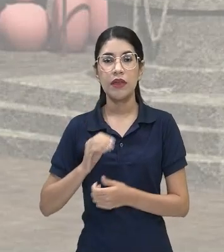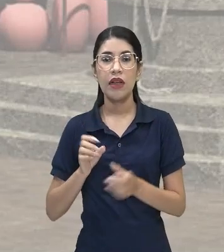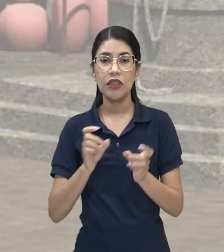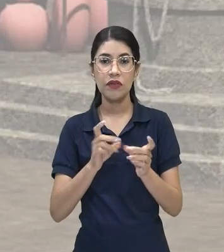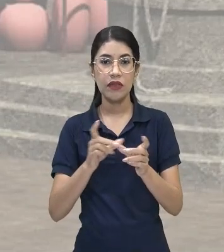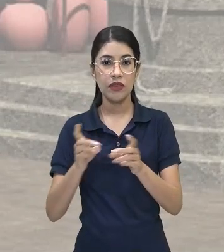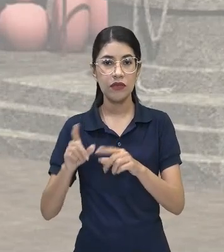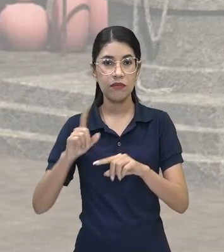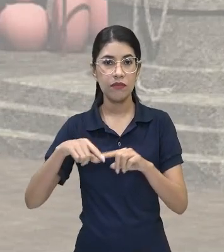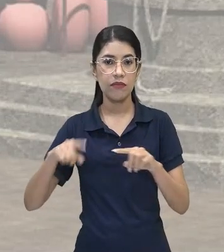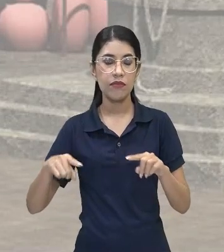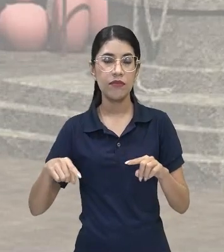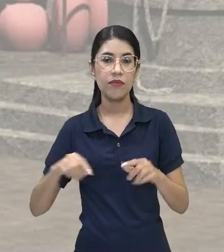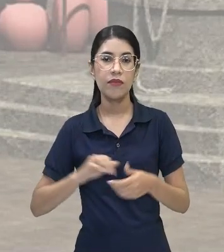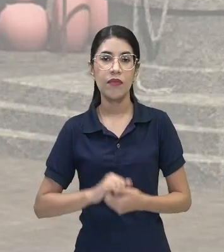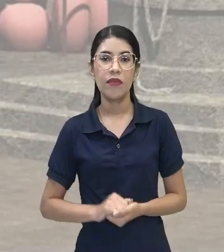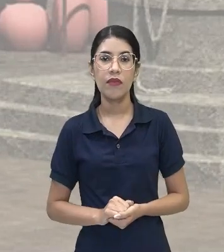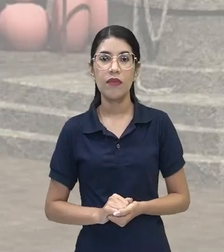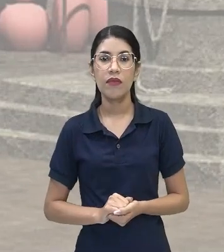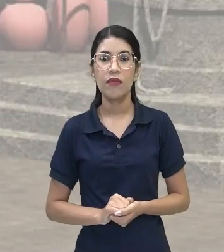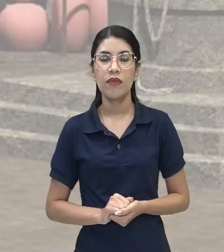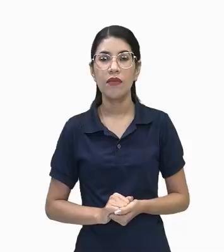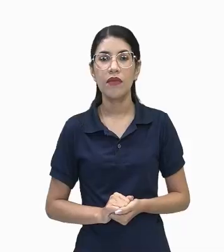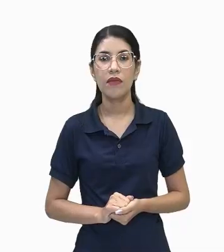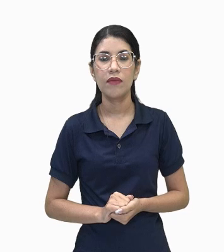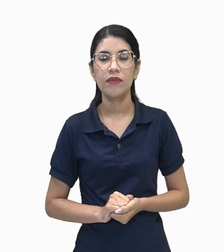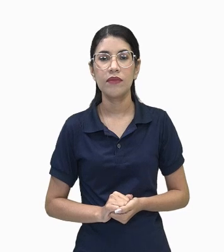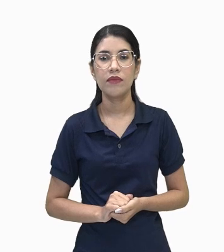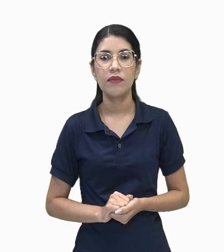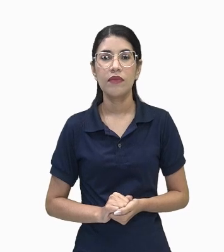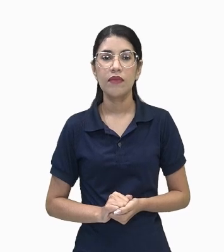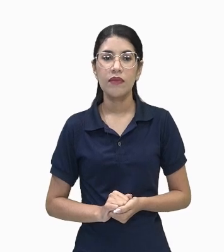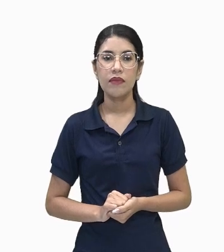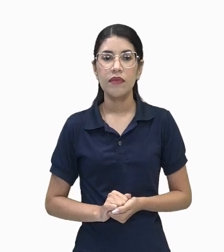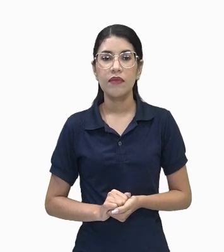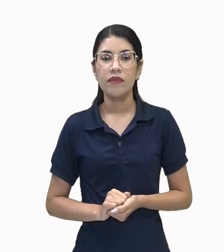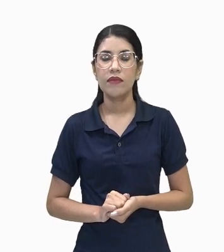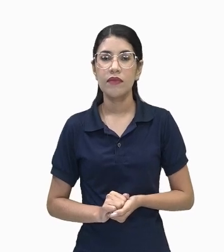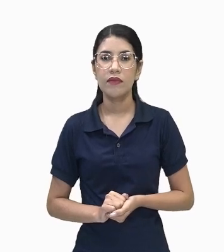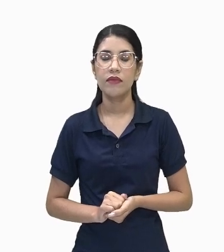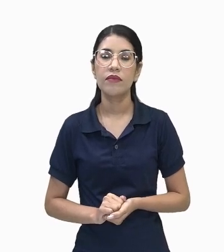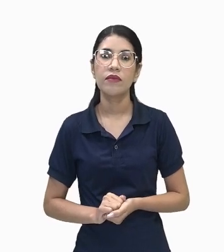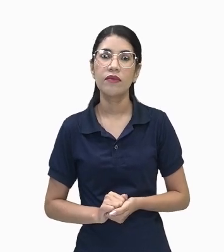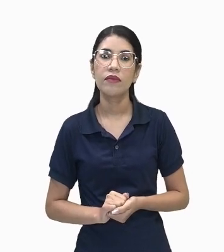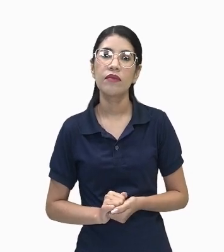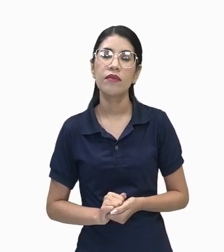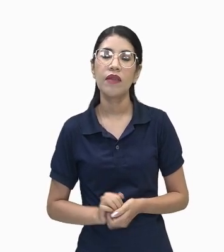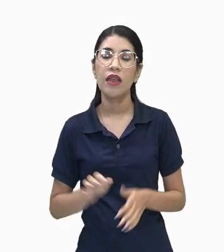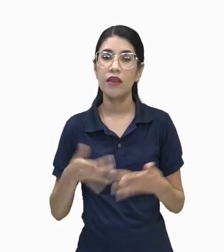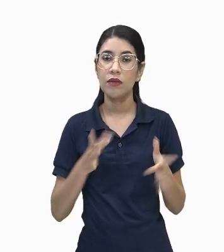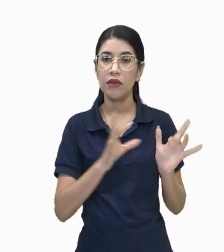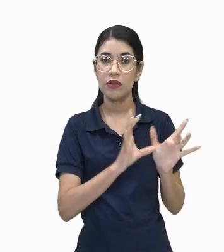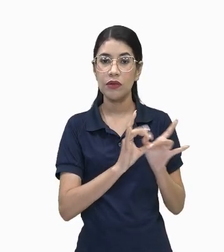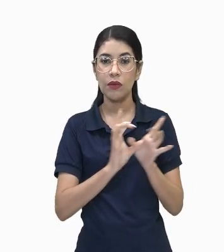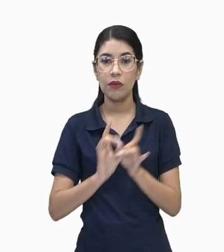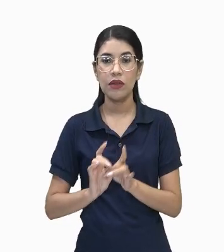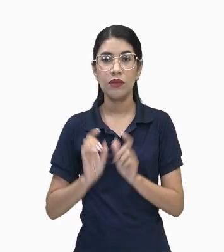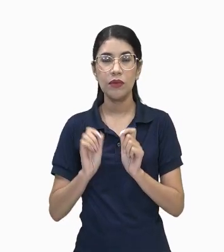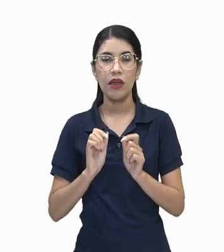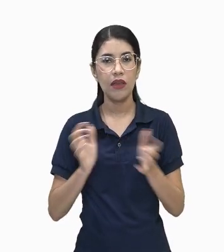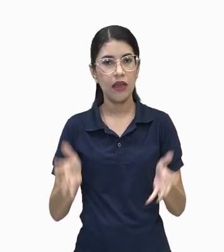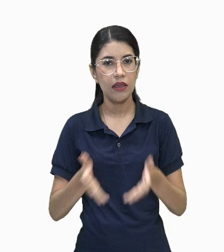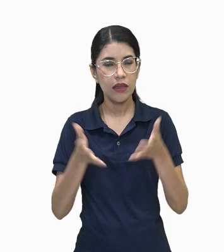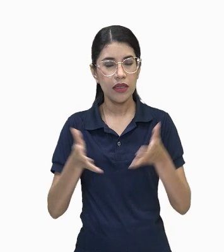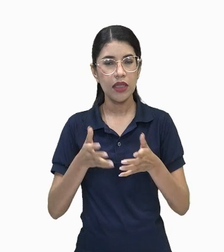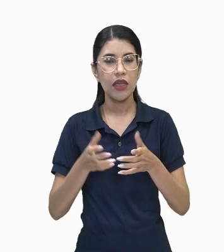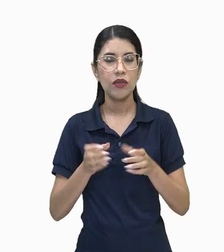comércio, ou seja, os comerciantes. Vamos adiante, vamos lá, galera. Foi nesse contexto de efervescência